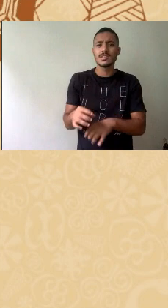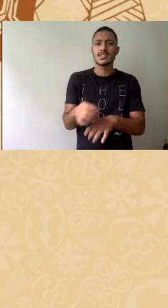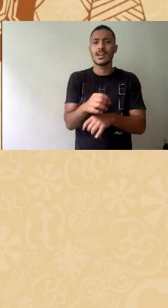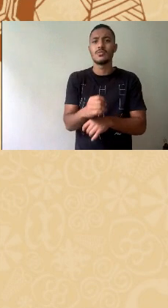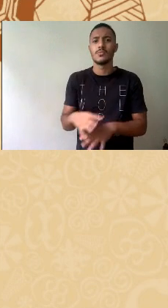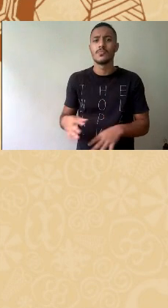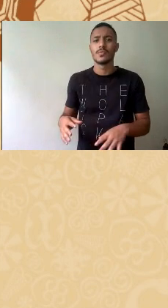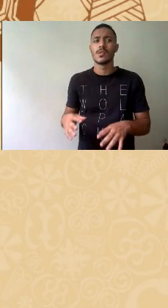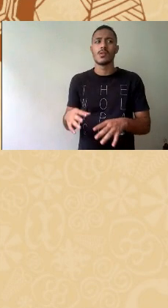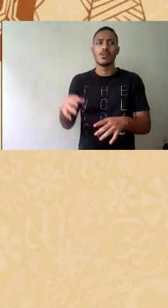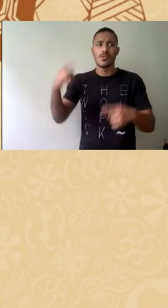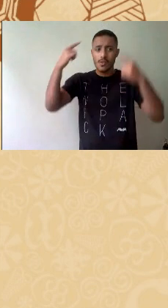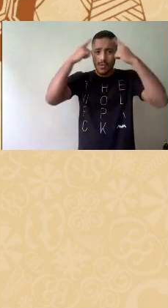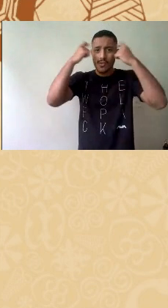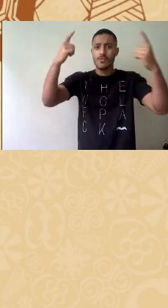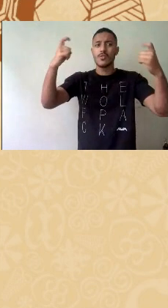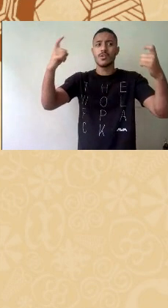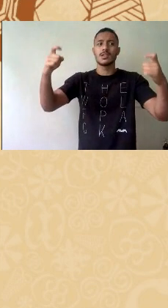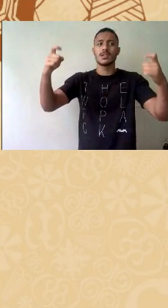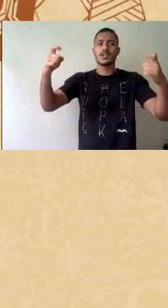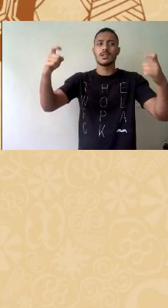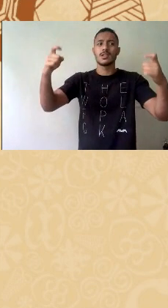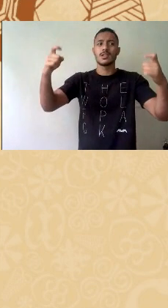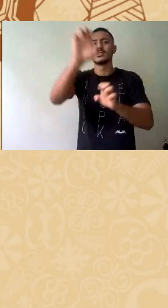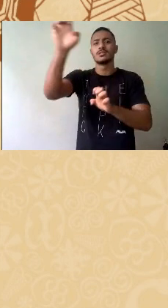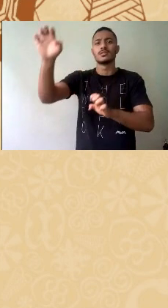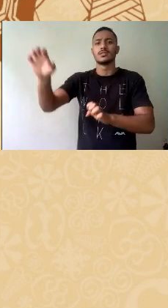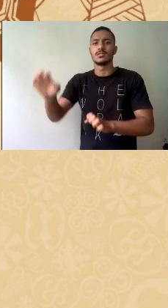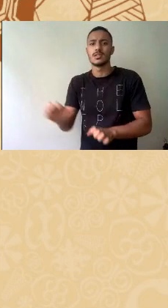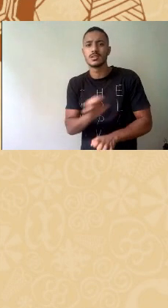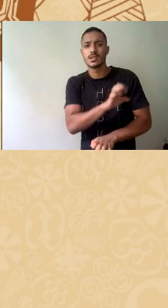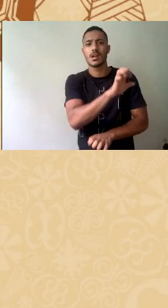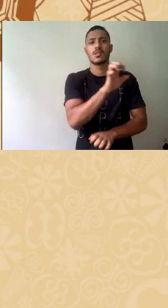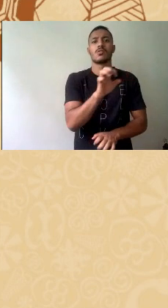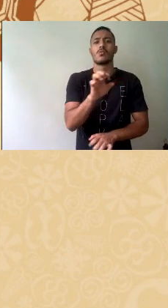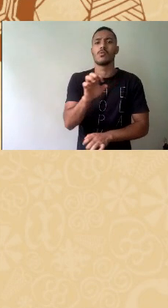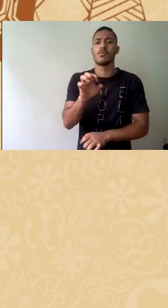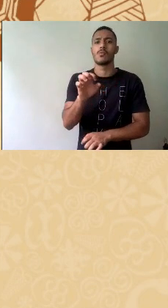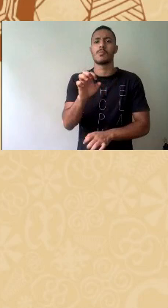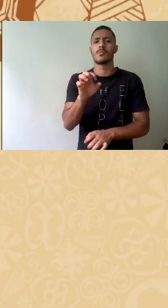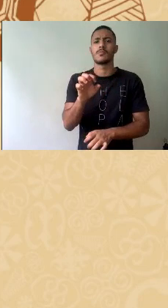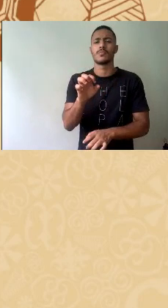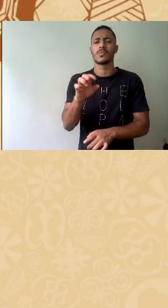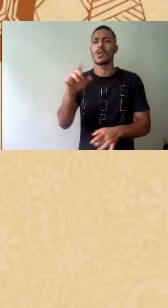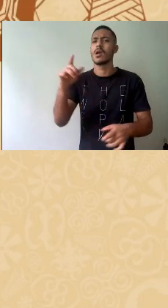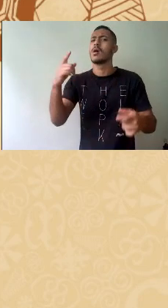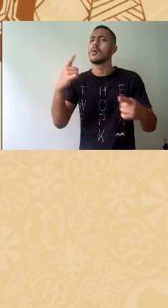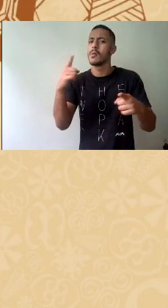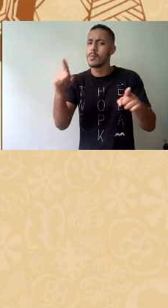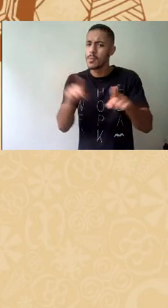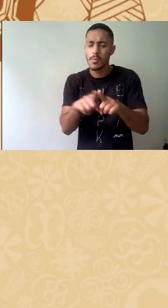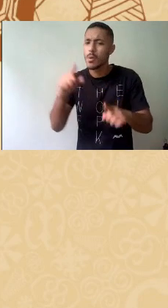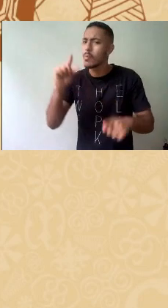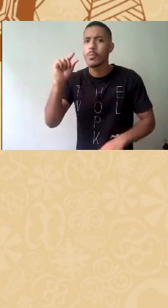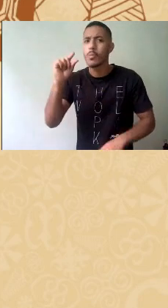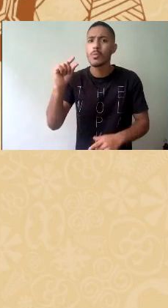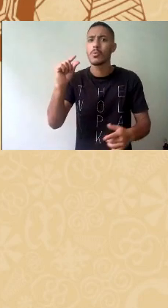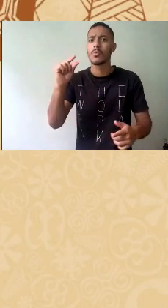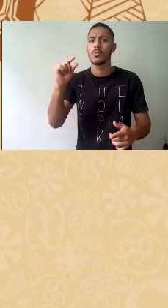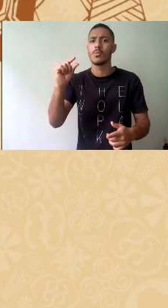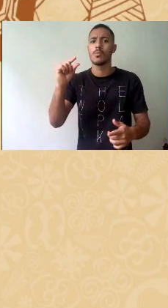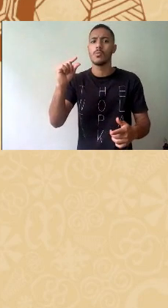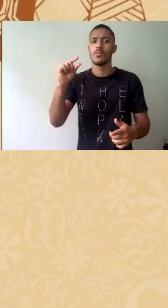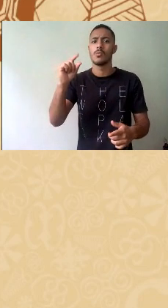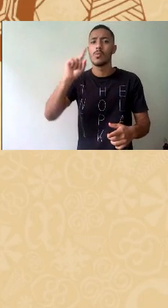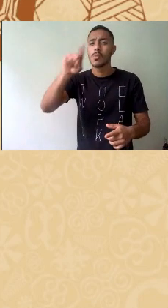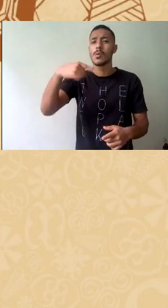né, polícia que mata os corpos e tudo, mas isso ainda é muito pouco, do meu ponto de vista, né? Depois da sua